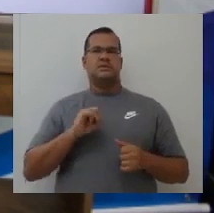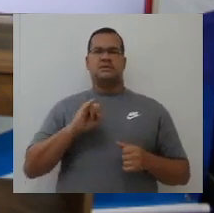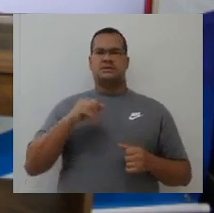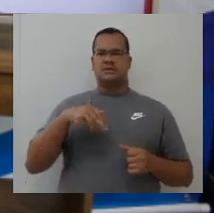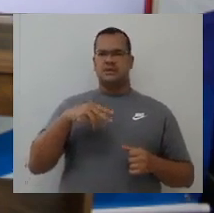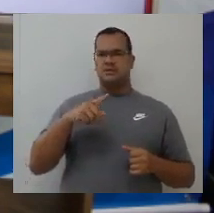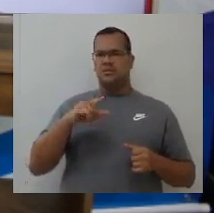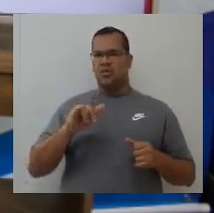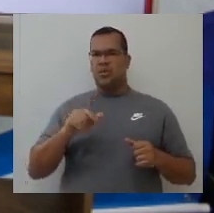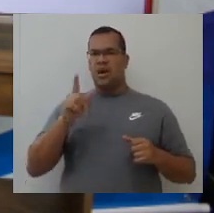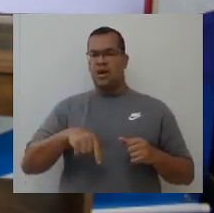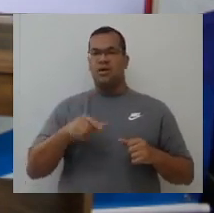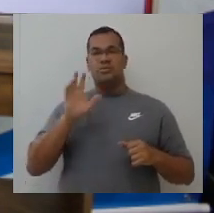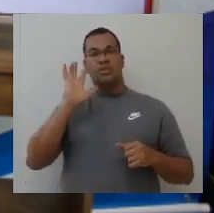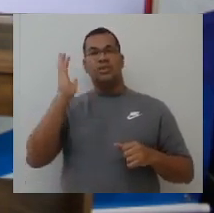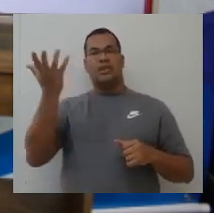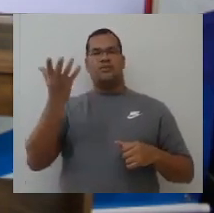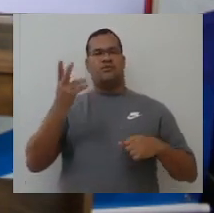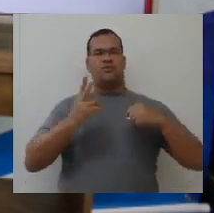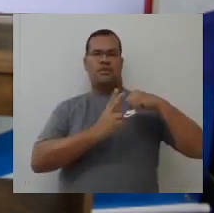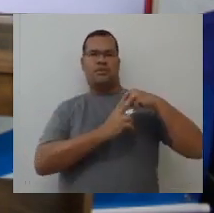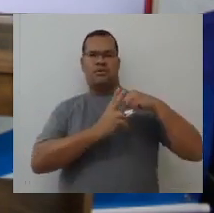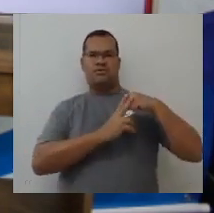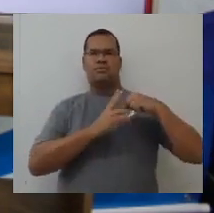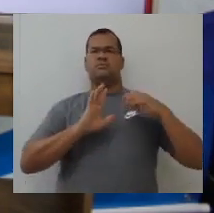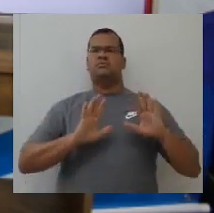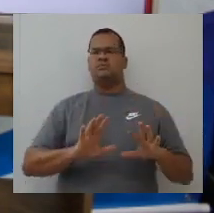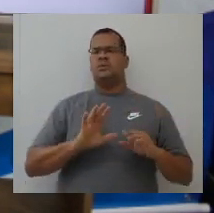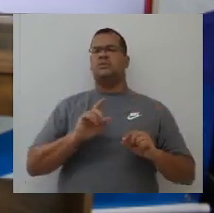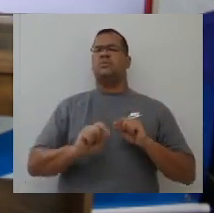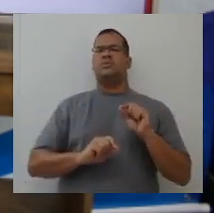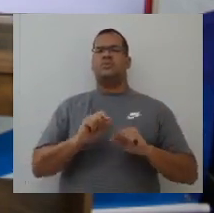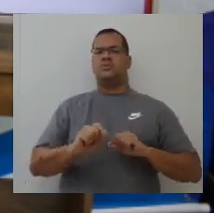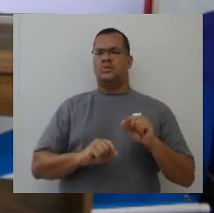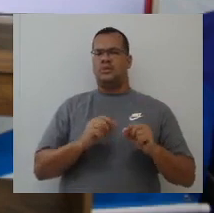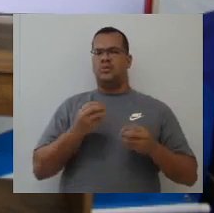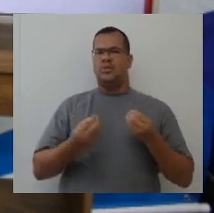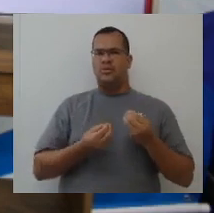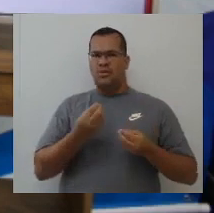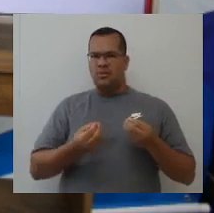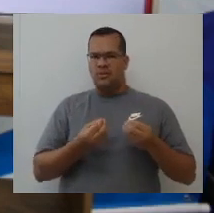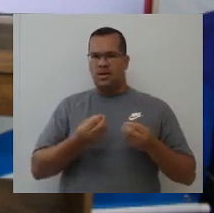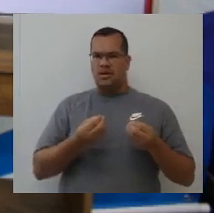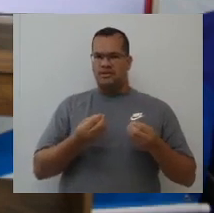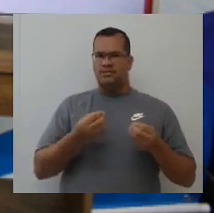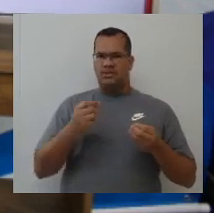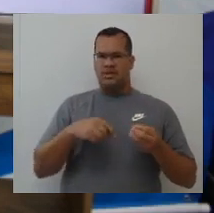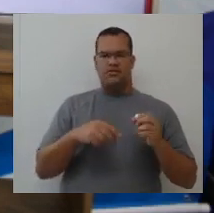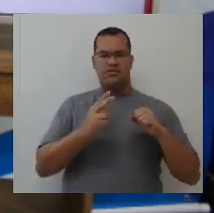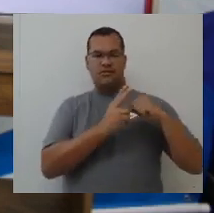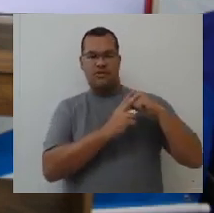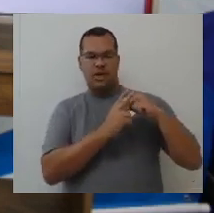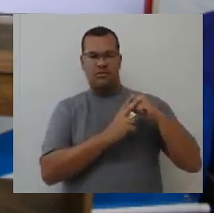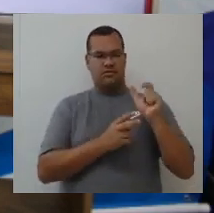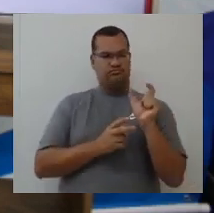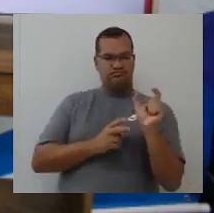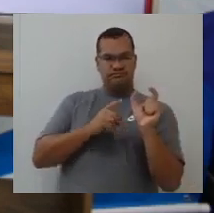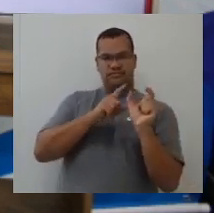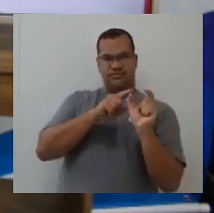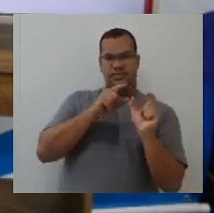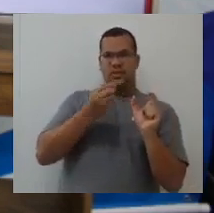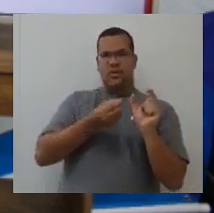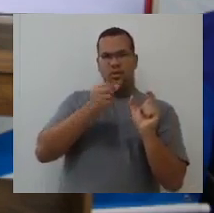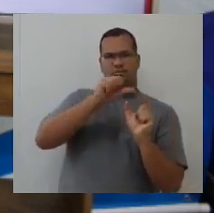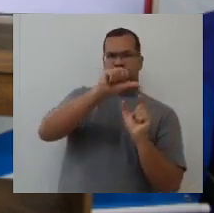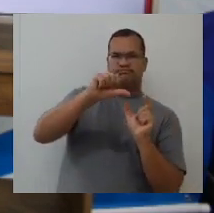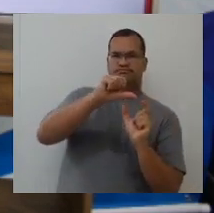é um tempo verbal. Quando eu falo de tempo verbal, eu estou falando de conjugação verbal. E quando eu falo de conjugação verbal, eu tenho que saber